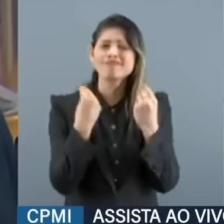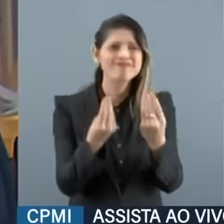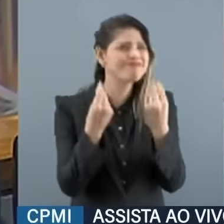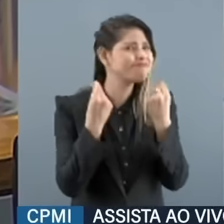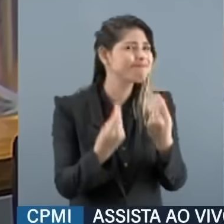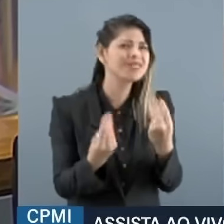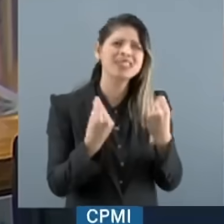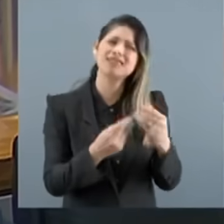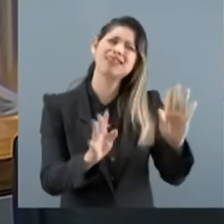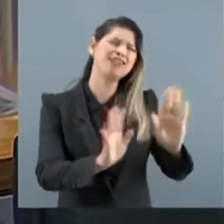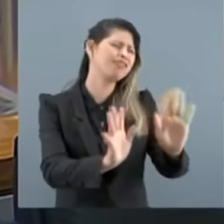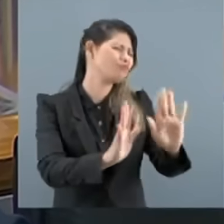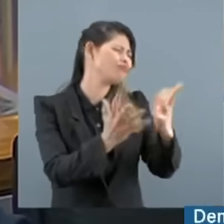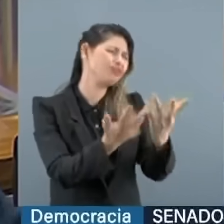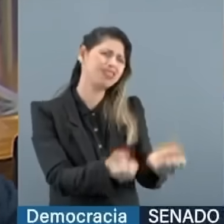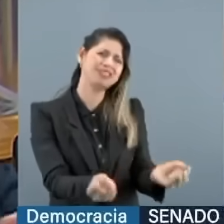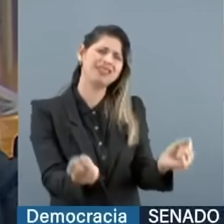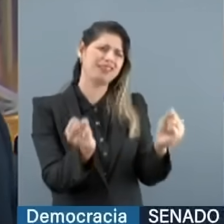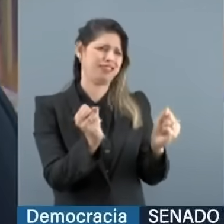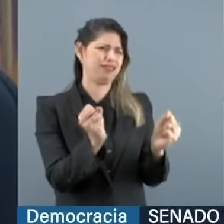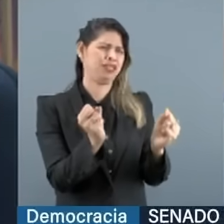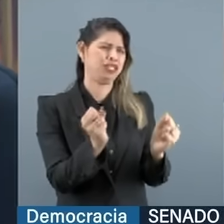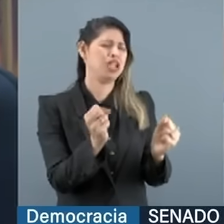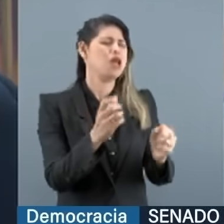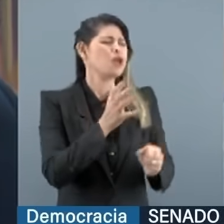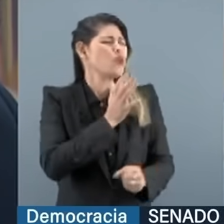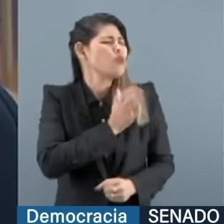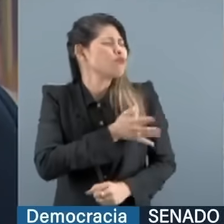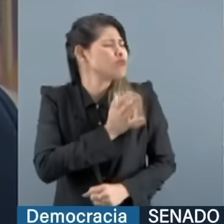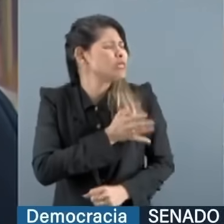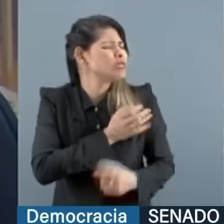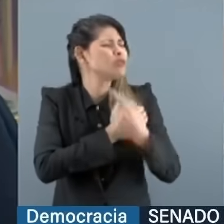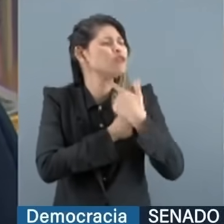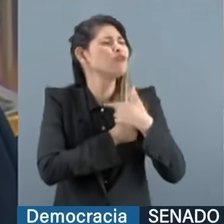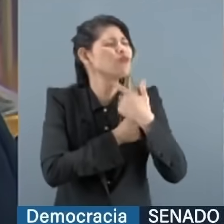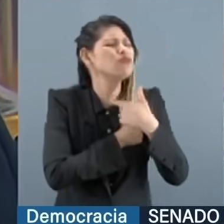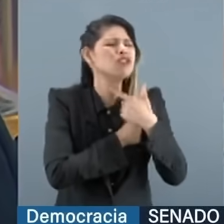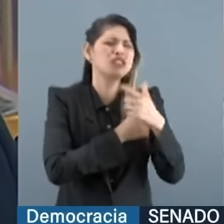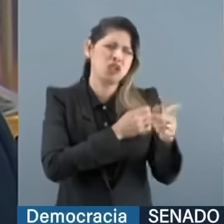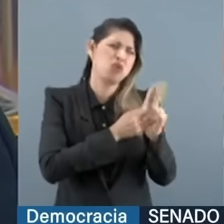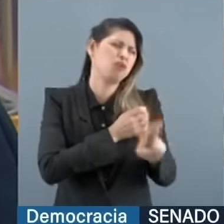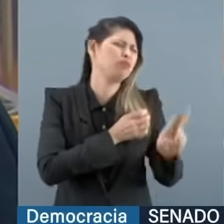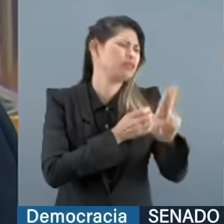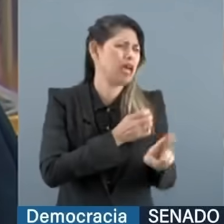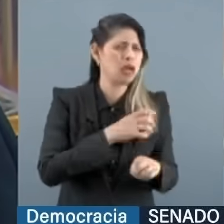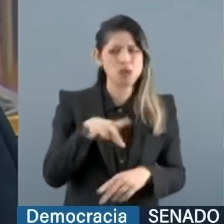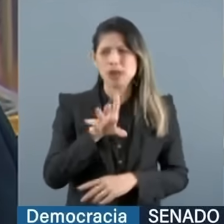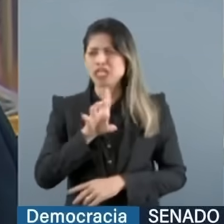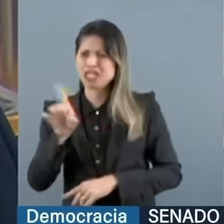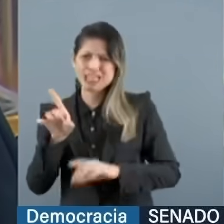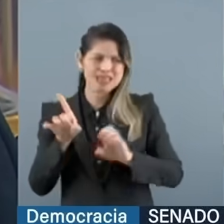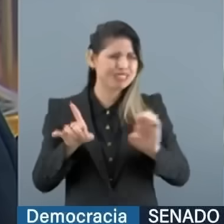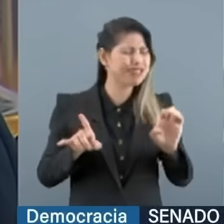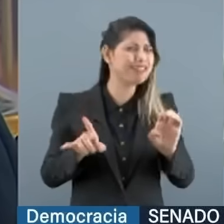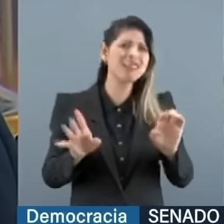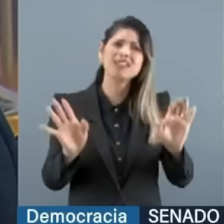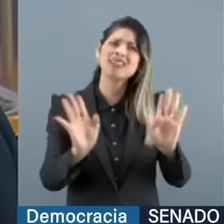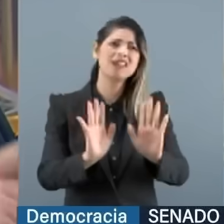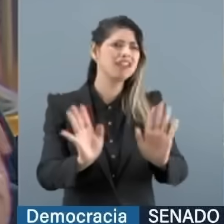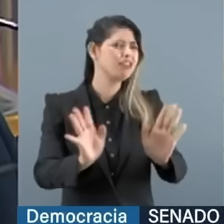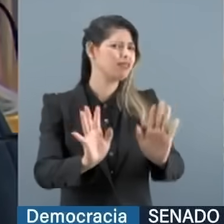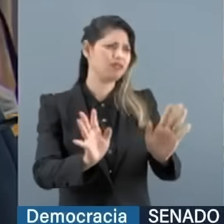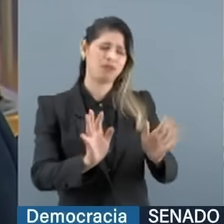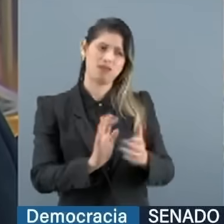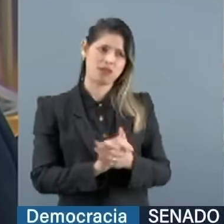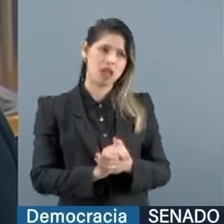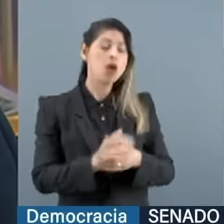usado. Que as motivações do seu coração não façam você ser usado por um lado ou por outro. E eu preciso deixar